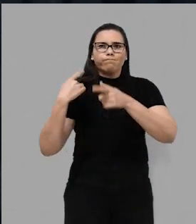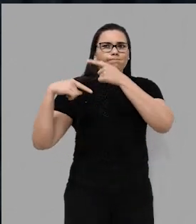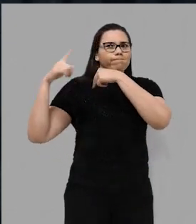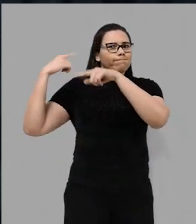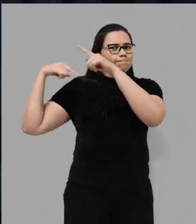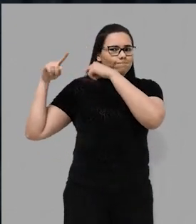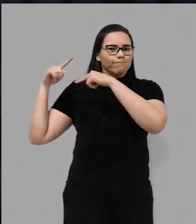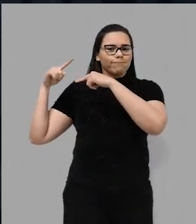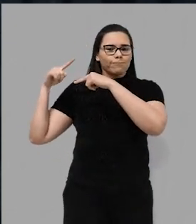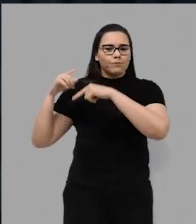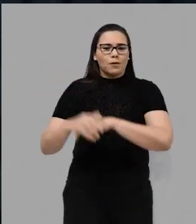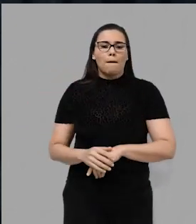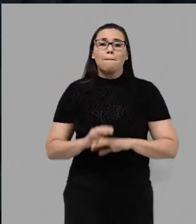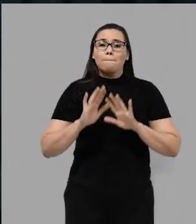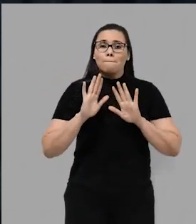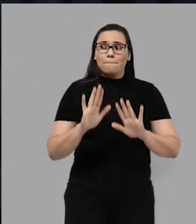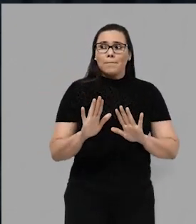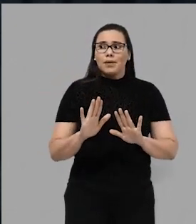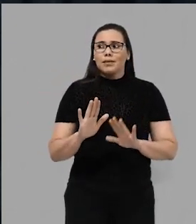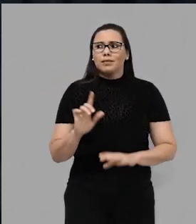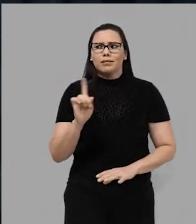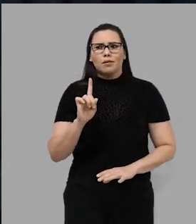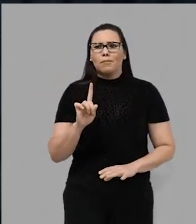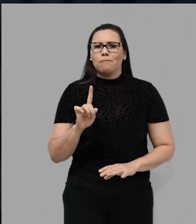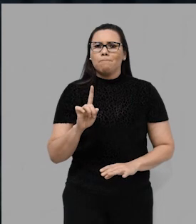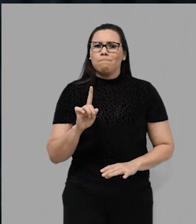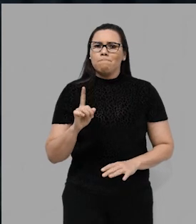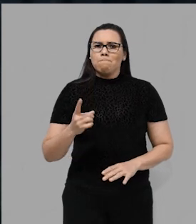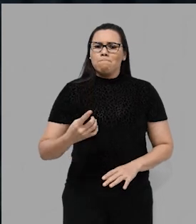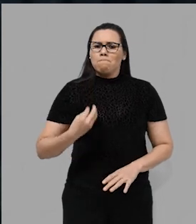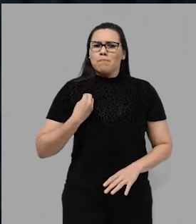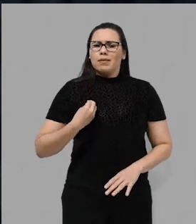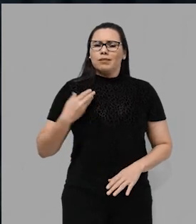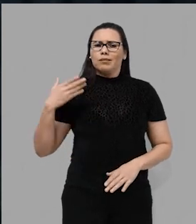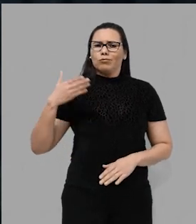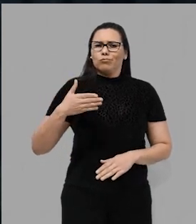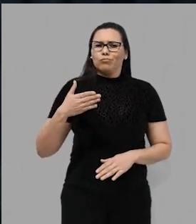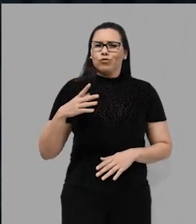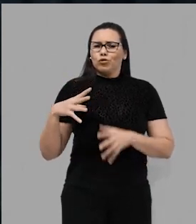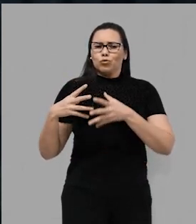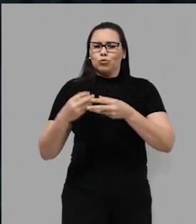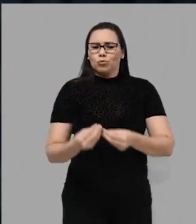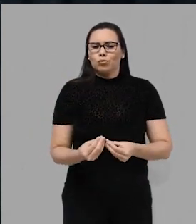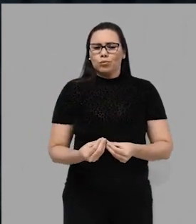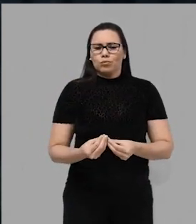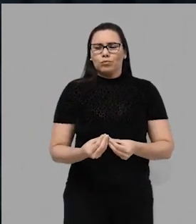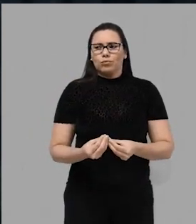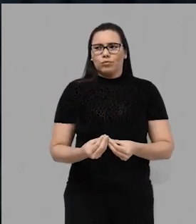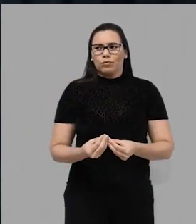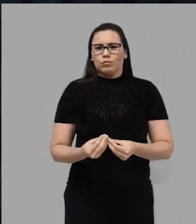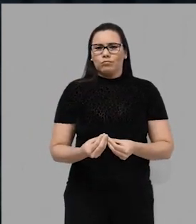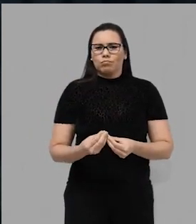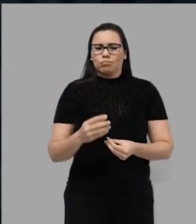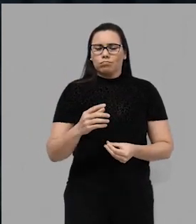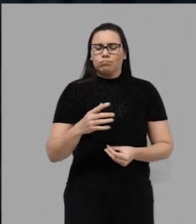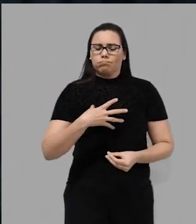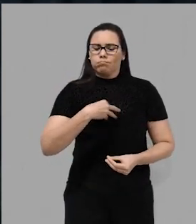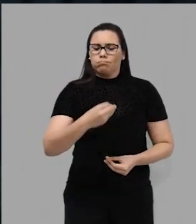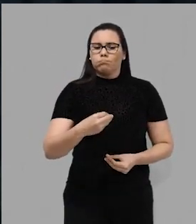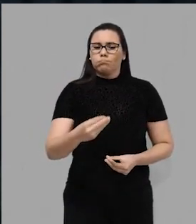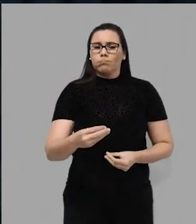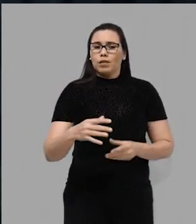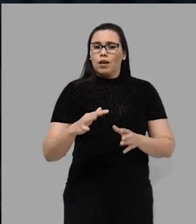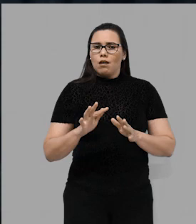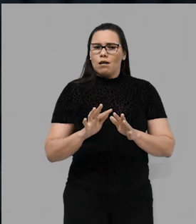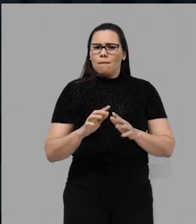comum, aqui não está presente todos os seus descendentes, está faltando o D e o E, por isso que é parafilético. E a